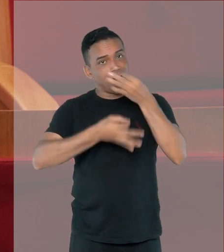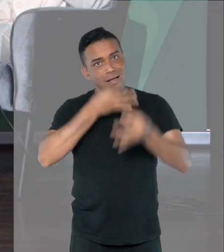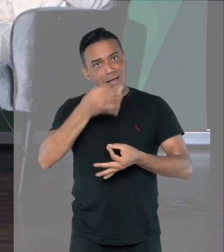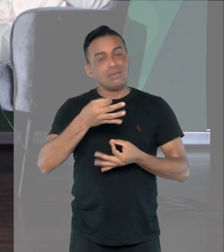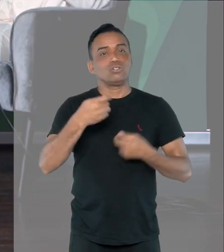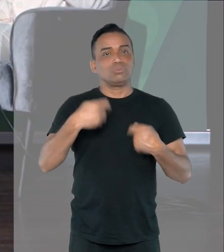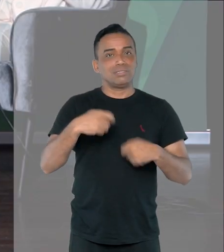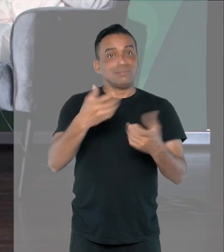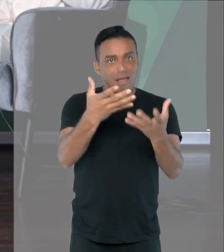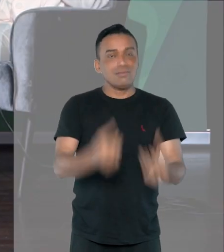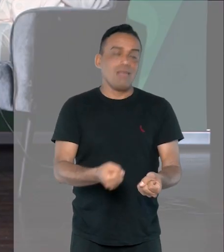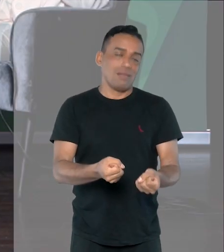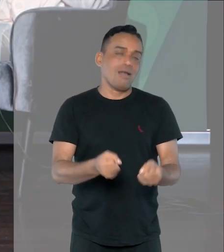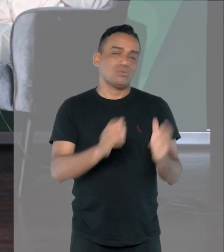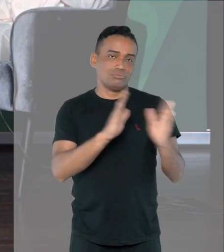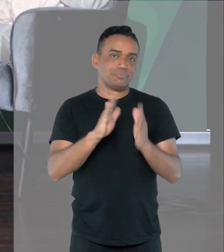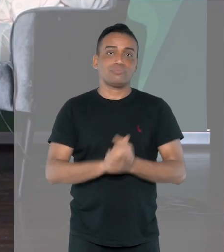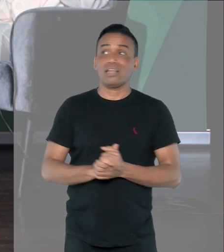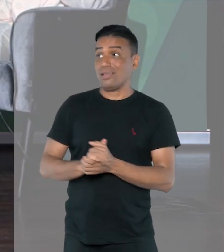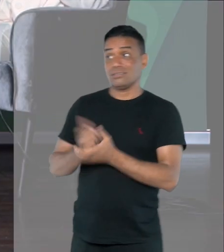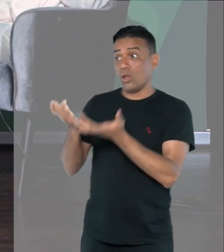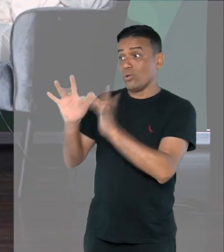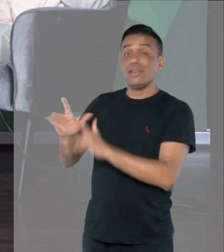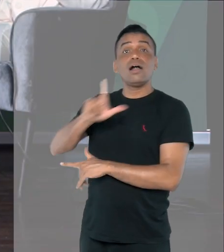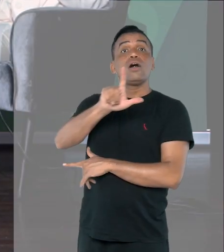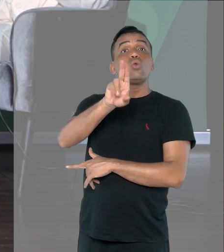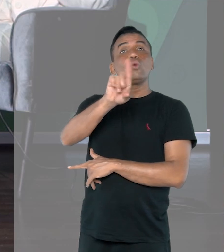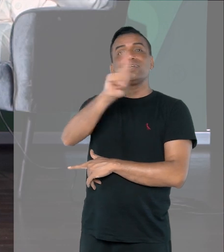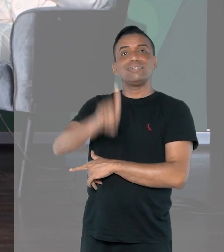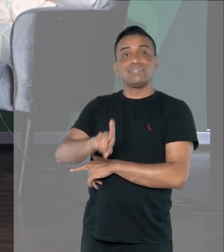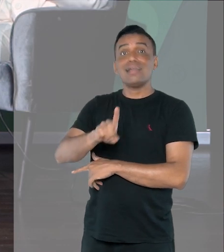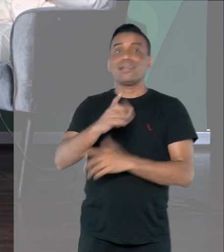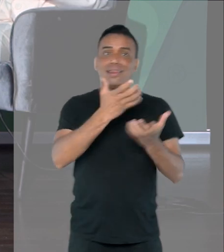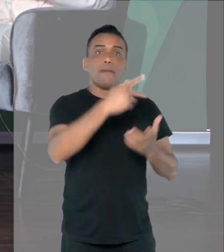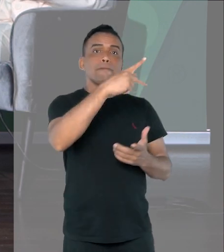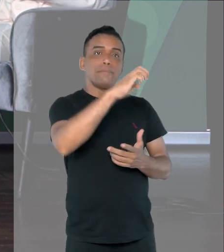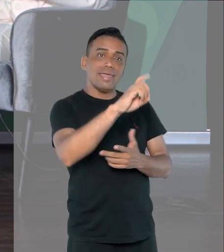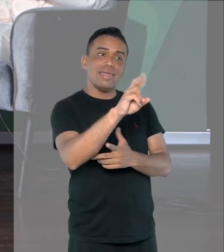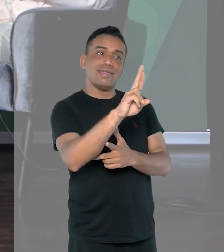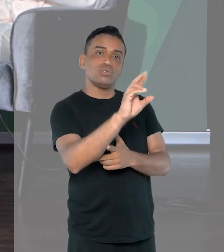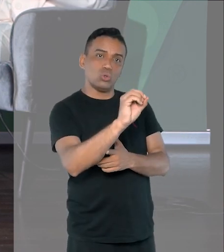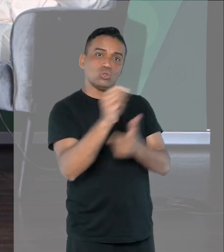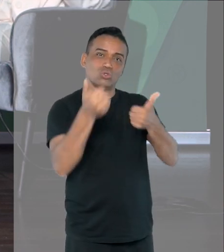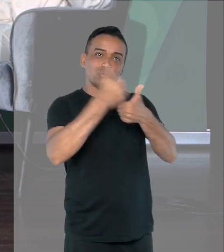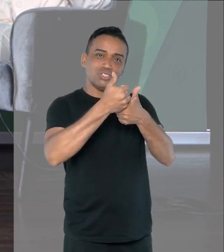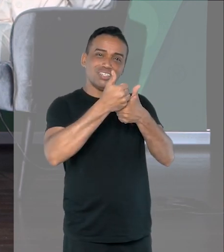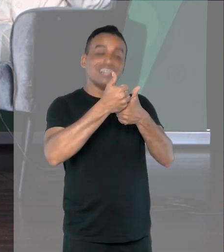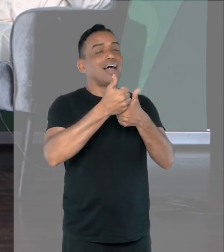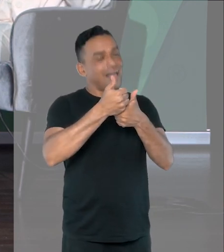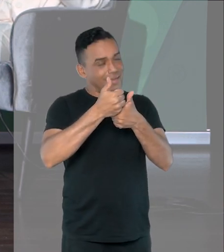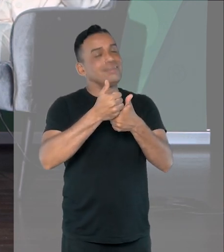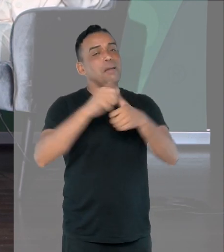Mas não, eles tradição, não queriam, né? O Luís, eles queriam o Pedro. Tanto é que há um racha ali naquele momento. Né? Quando